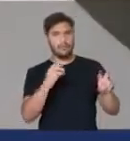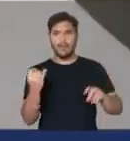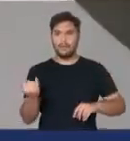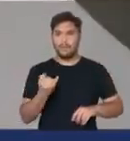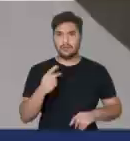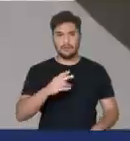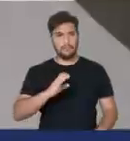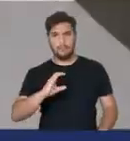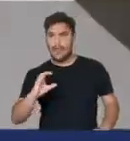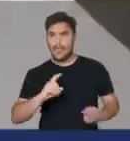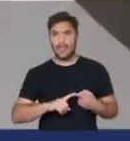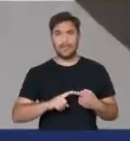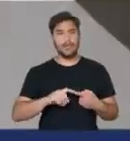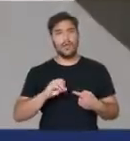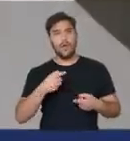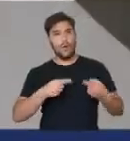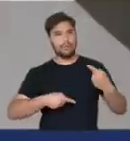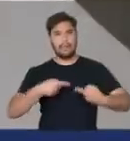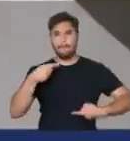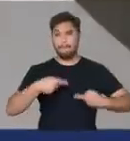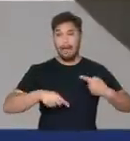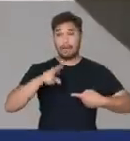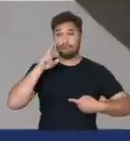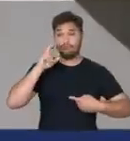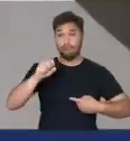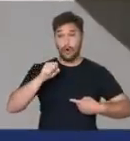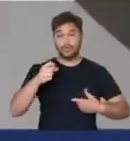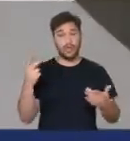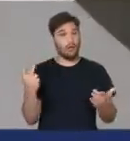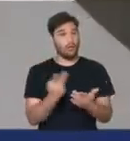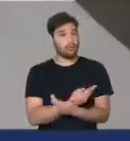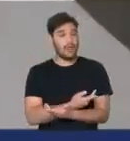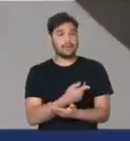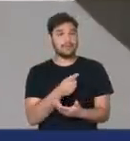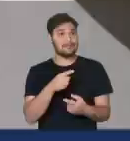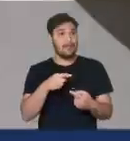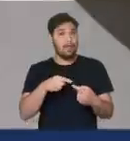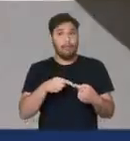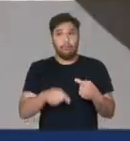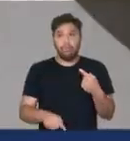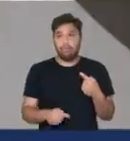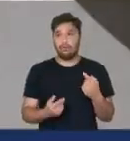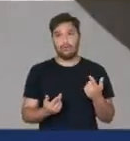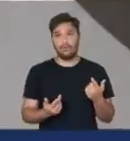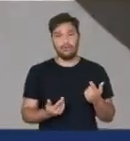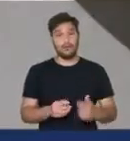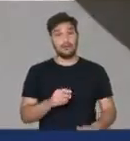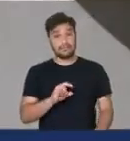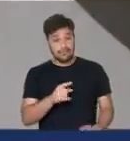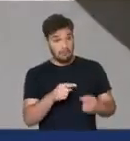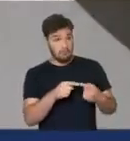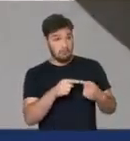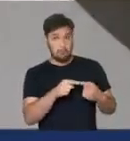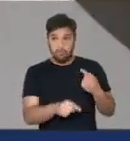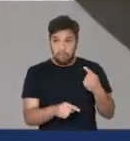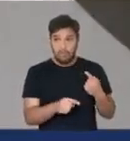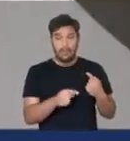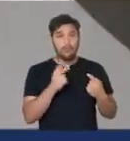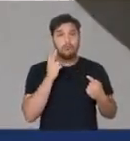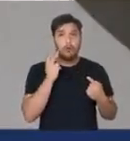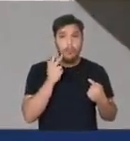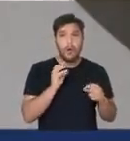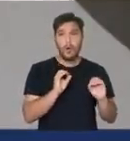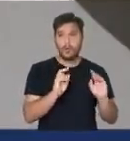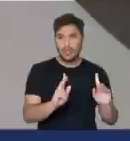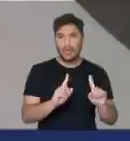importantes, PECs ou debates acirrados, acontecem essas falhas. E se for apenas uma falha, excelente. Mas